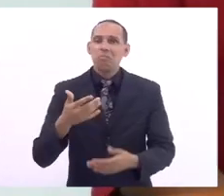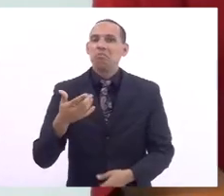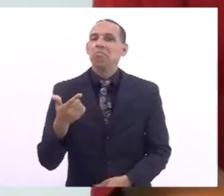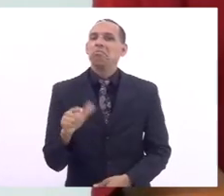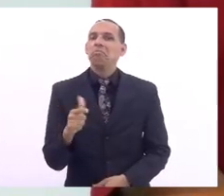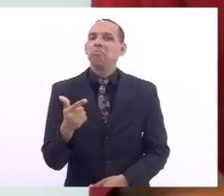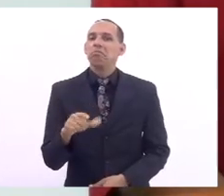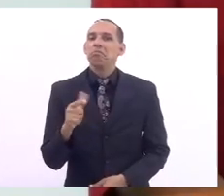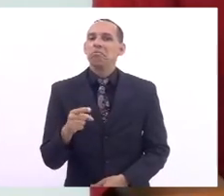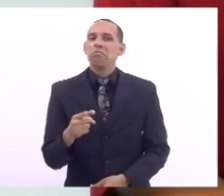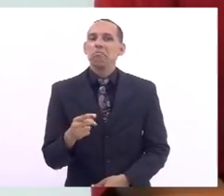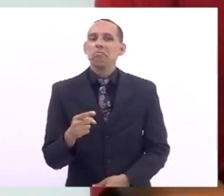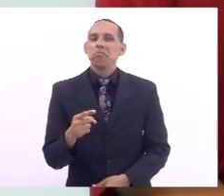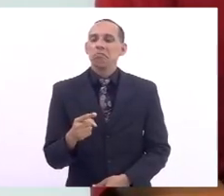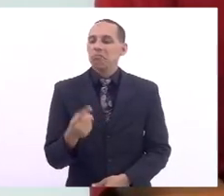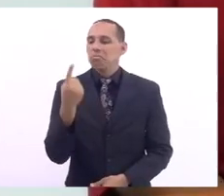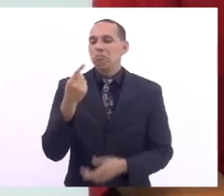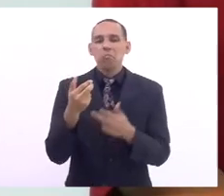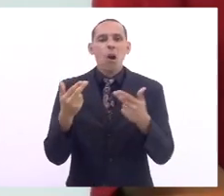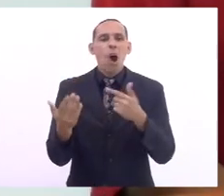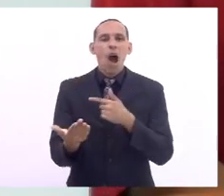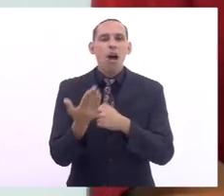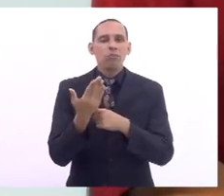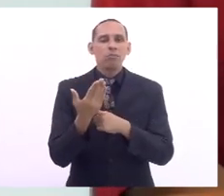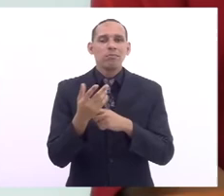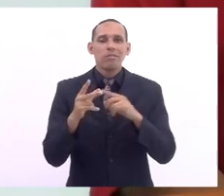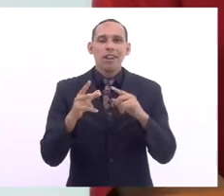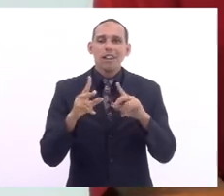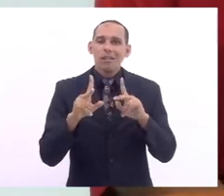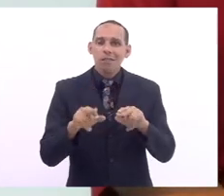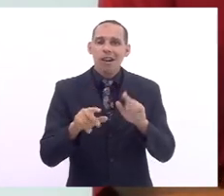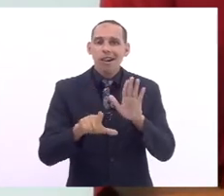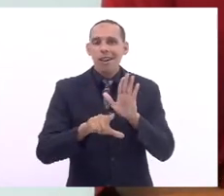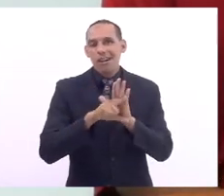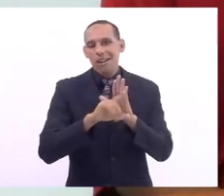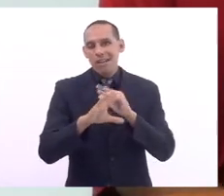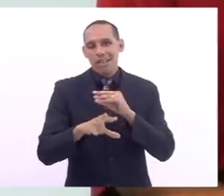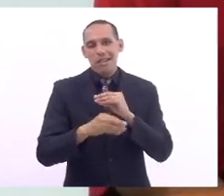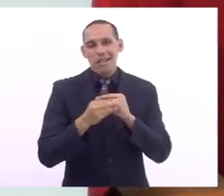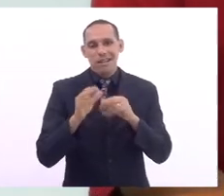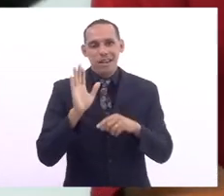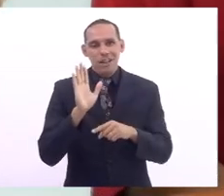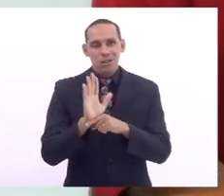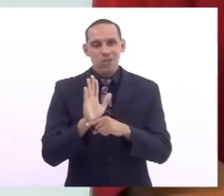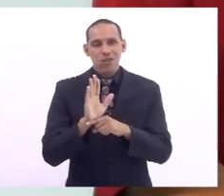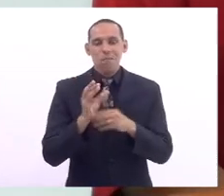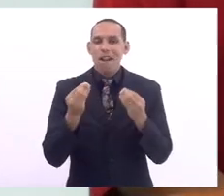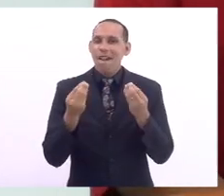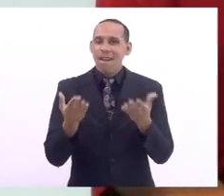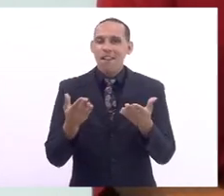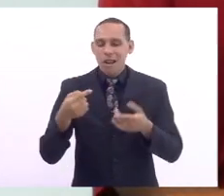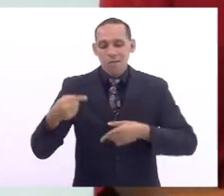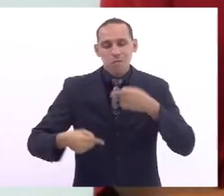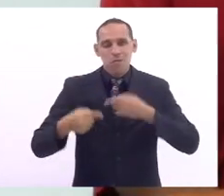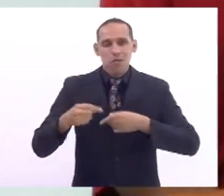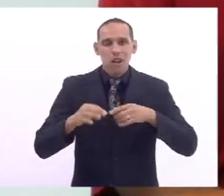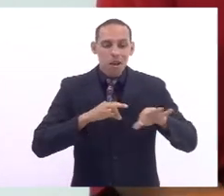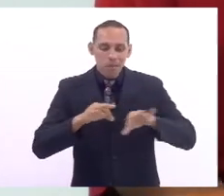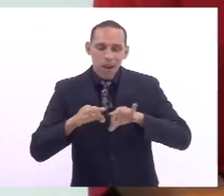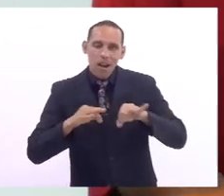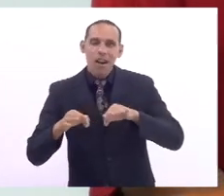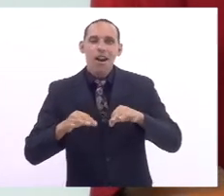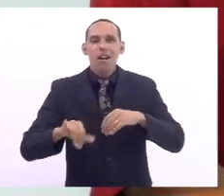né um lastro né como a Lei Complementar para sua ser é para coordenar as ações das políticas para isso